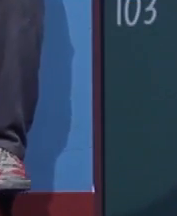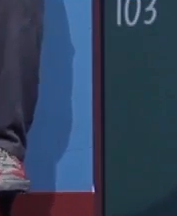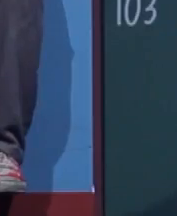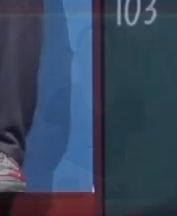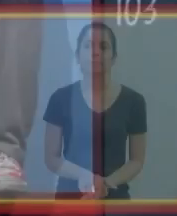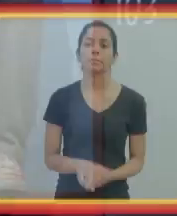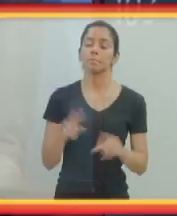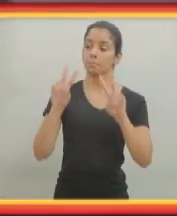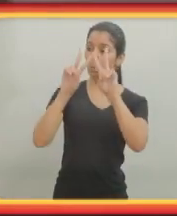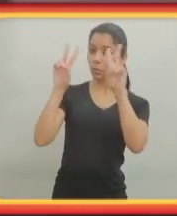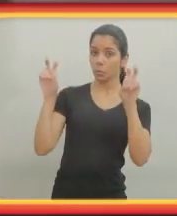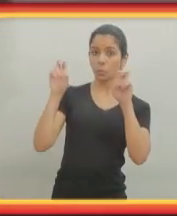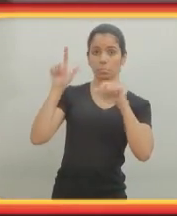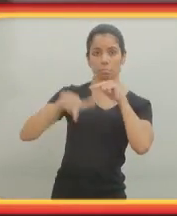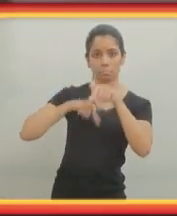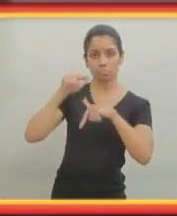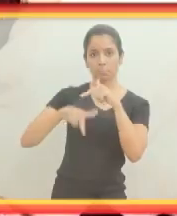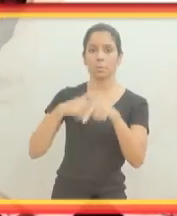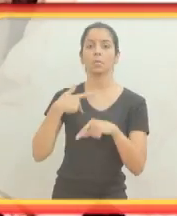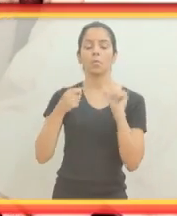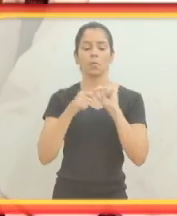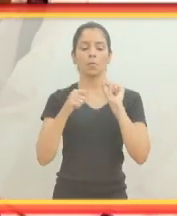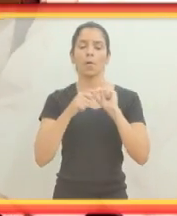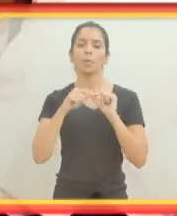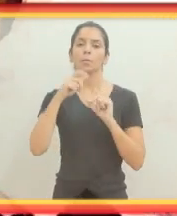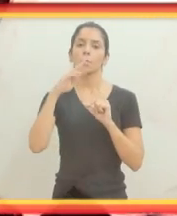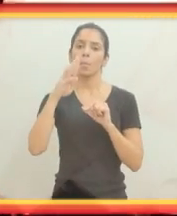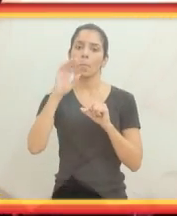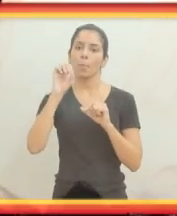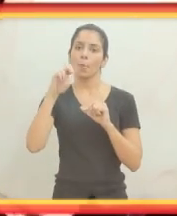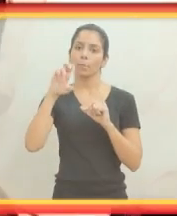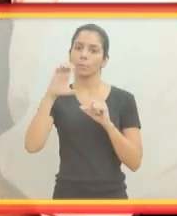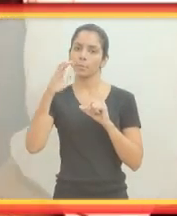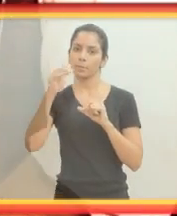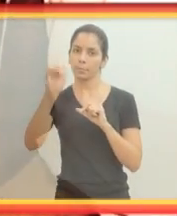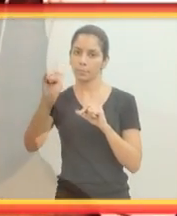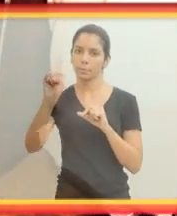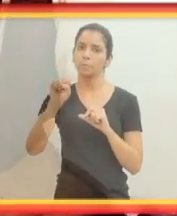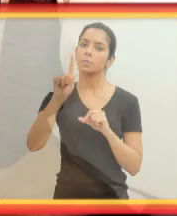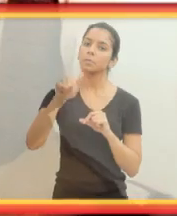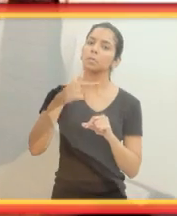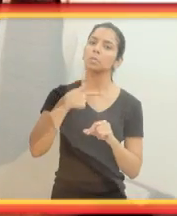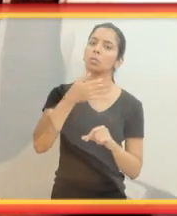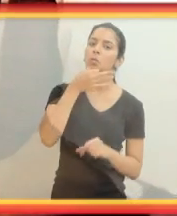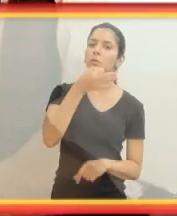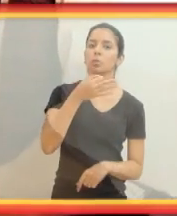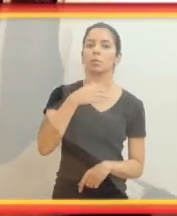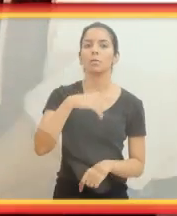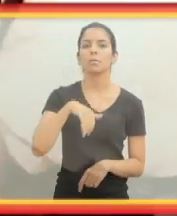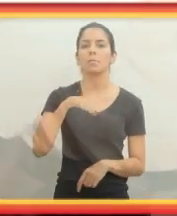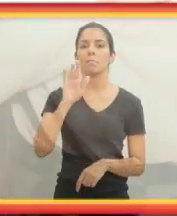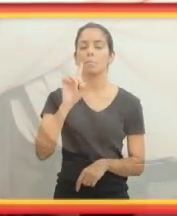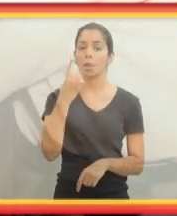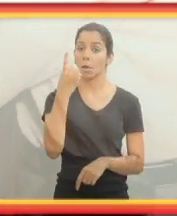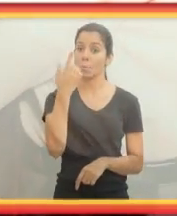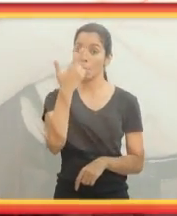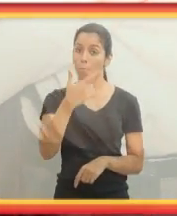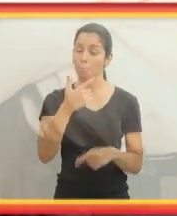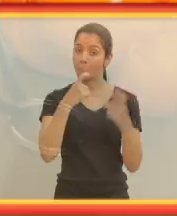mão. Em relação ao trabalho, eu fabrico bonecas. É até a sugestão de mais um